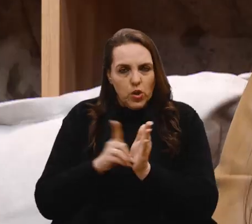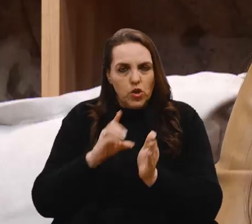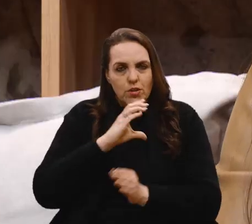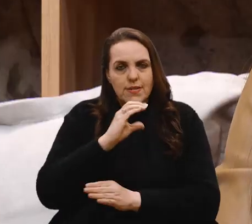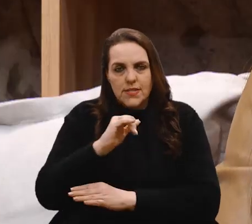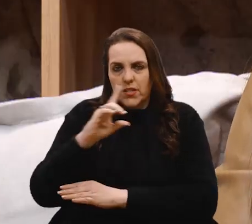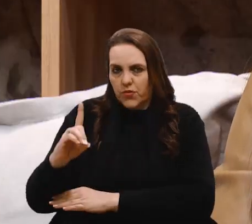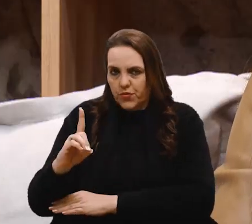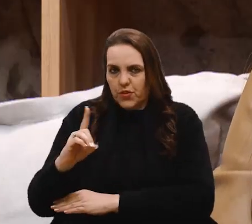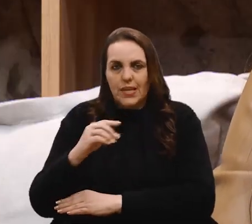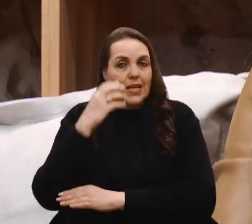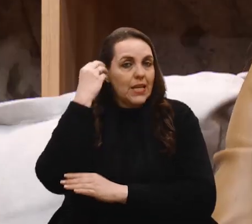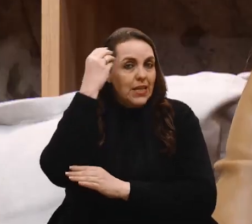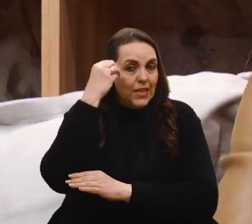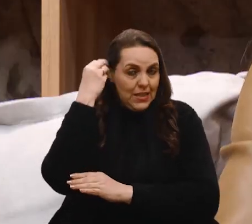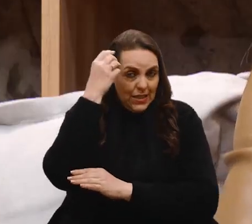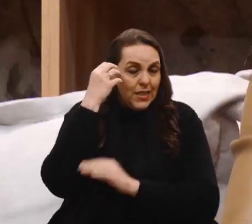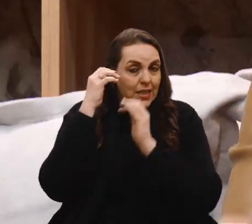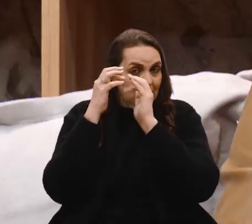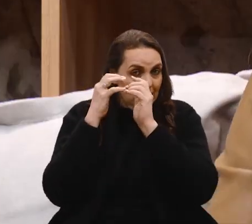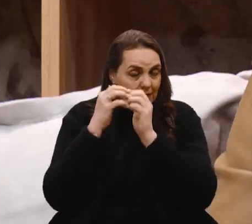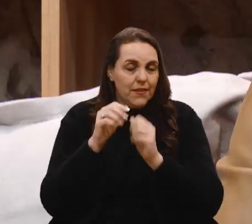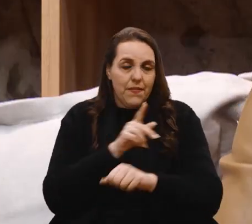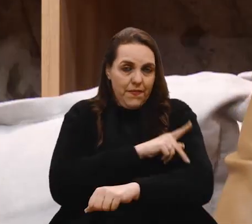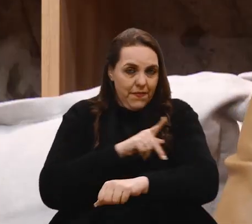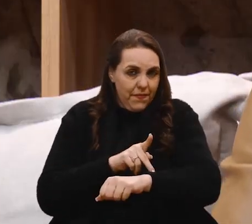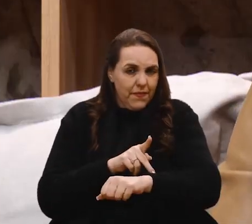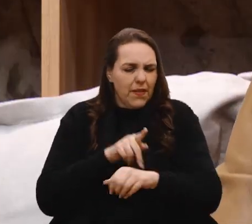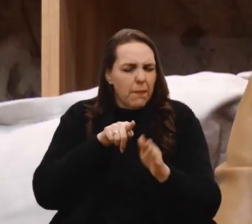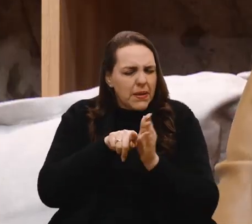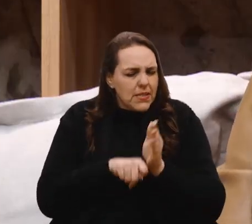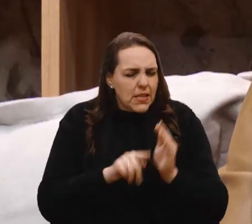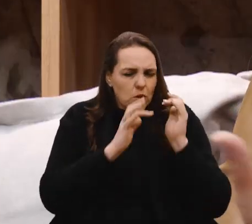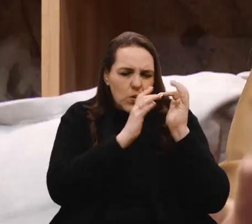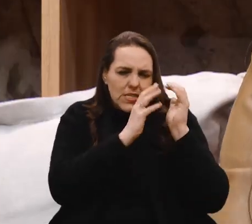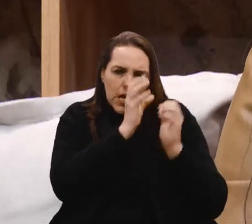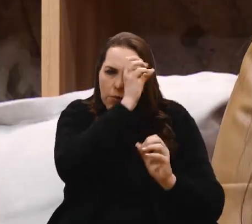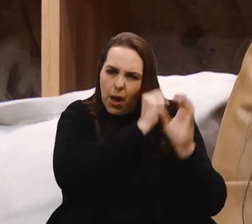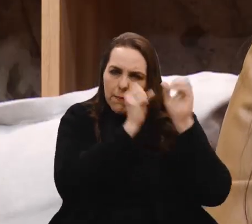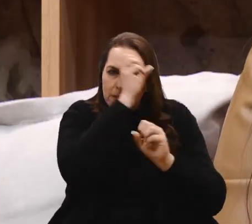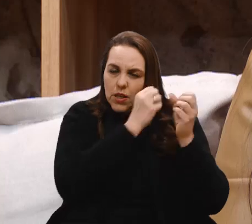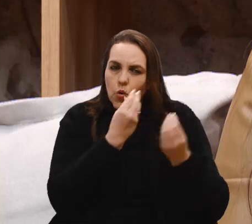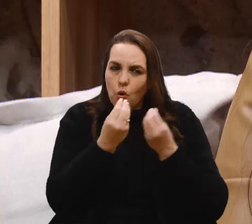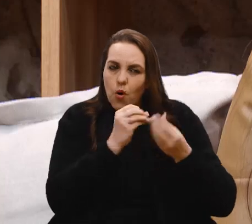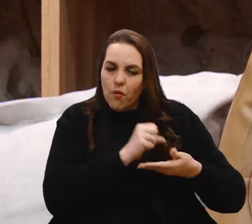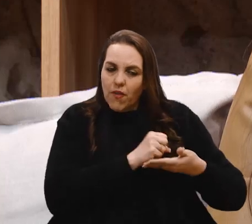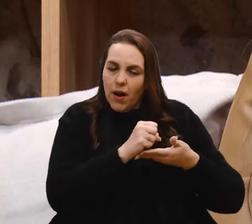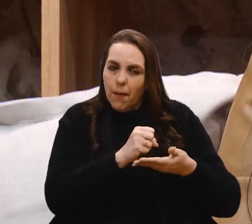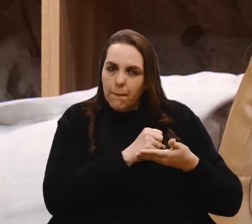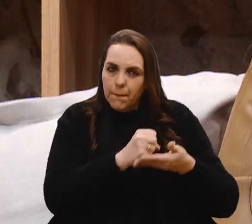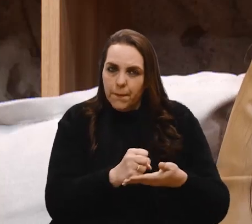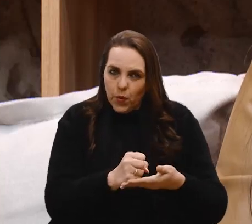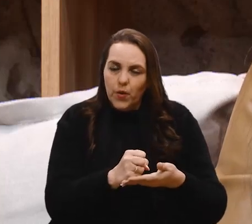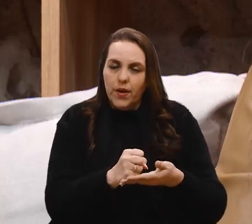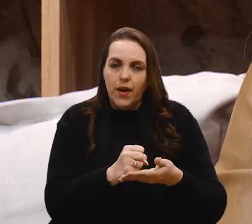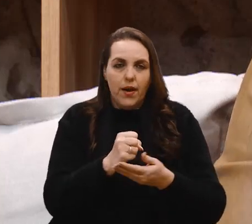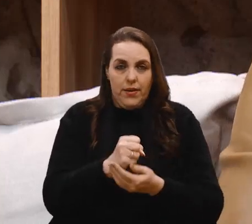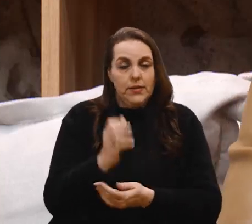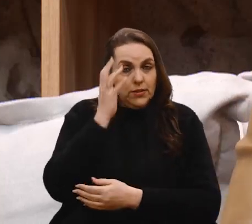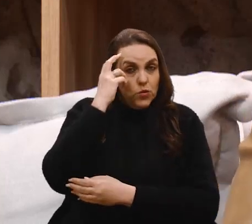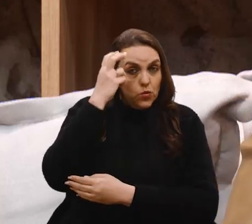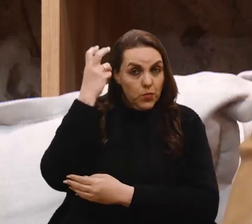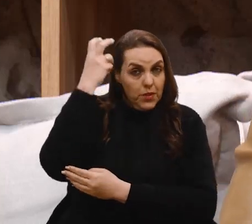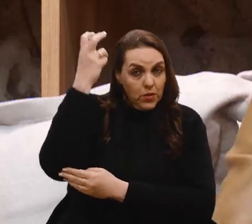o neuropsicopedagogo, então, que investiga como esse cérebro aprende e está ali para apoiar tanto o superdotado,